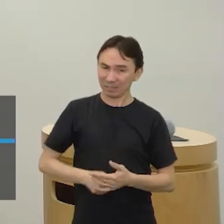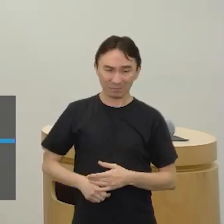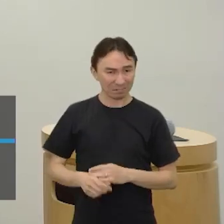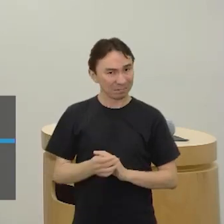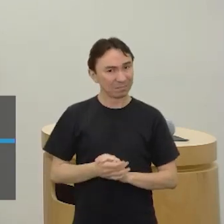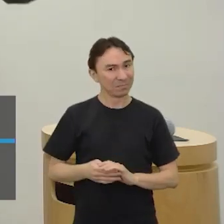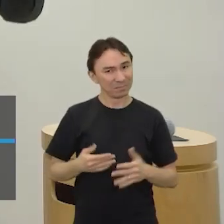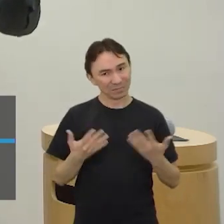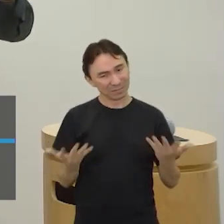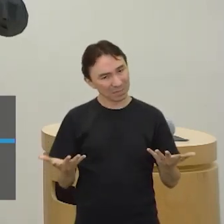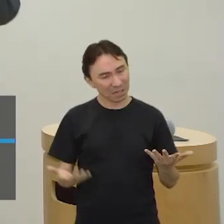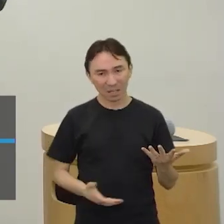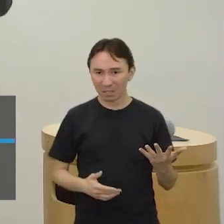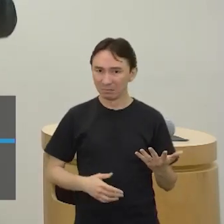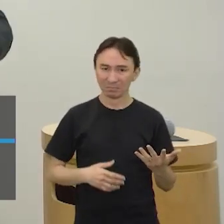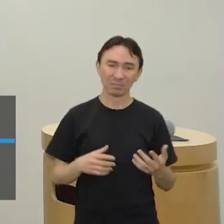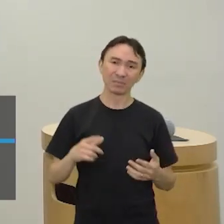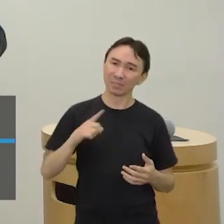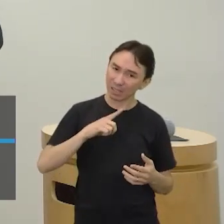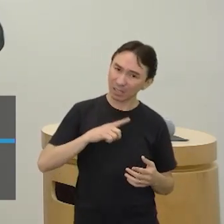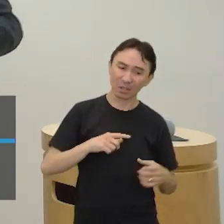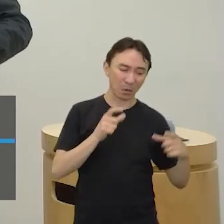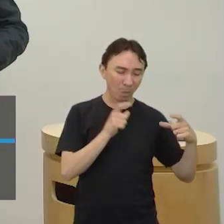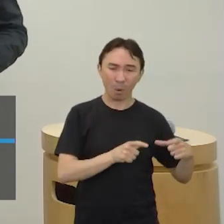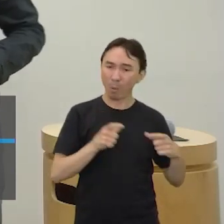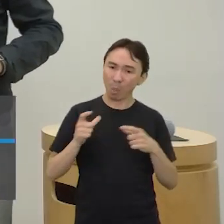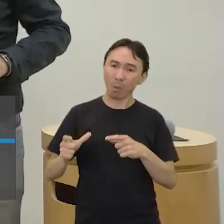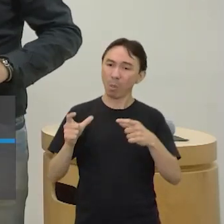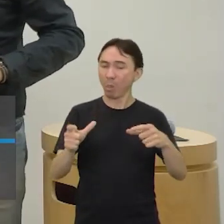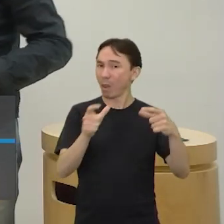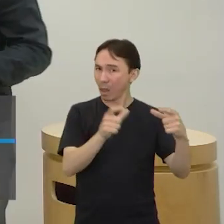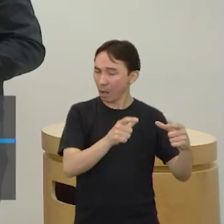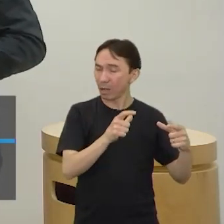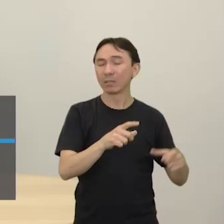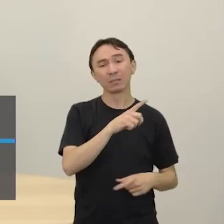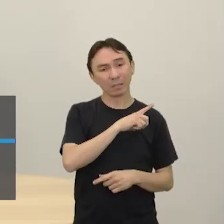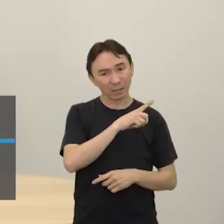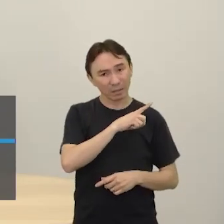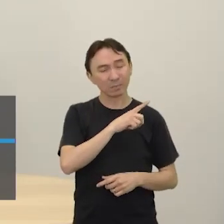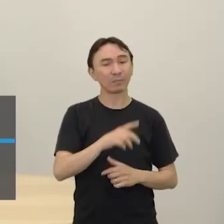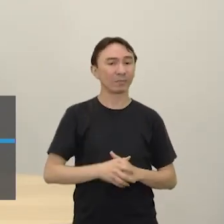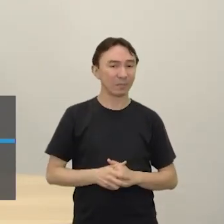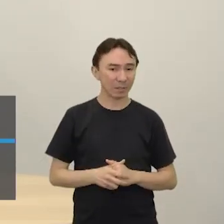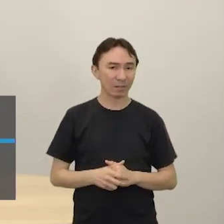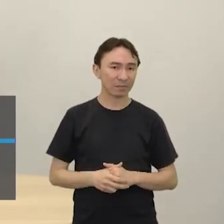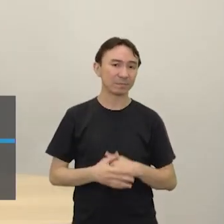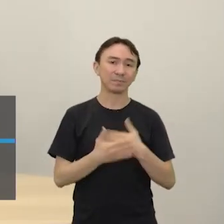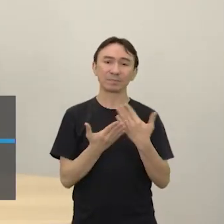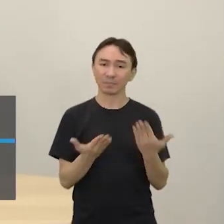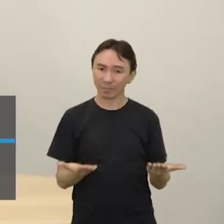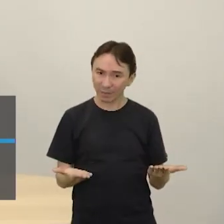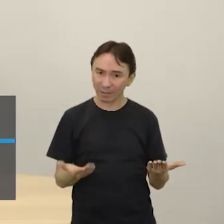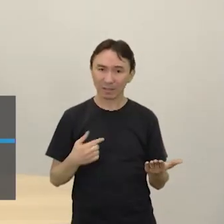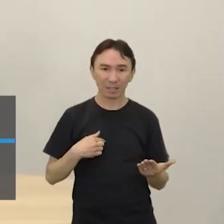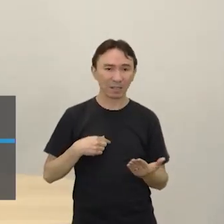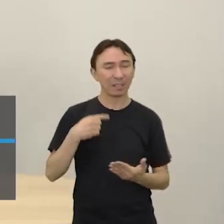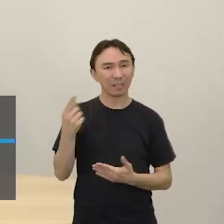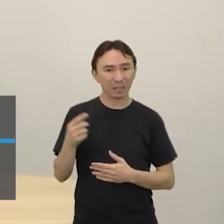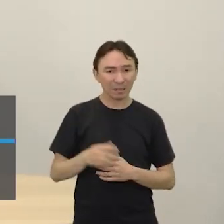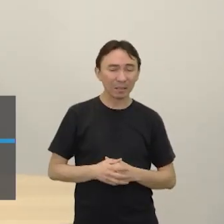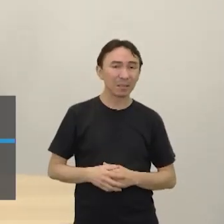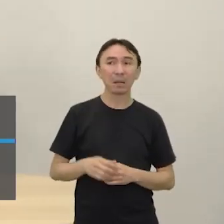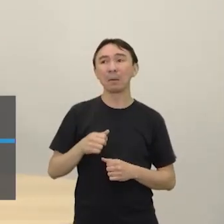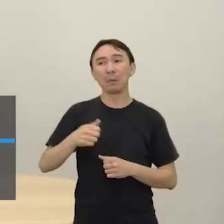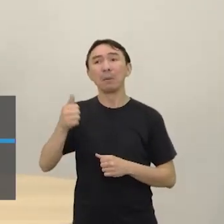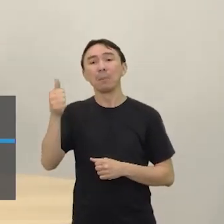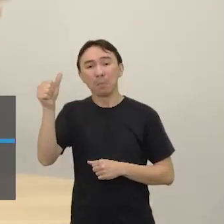tá? Acontece em todo quanto é ambiente ideológico que nós conhecemos. Tanto assim que dos mais extremos espectros